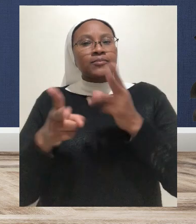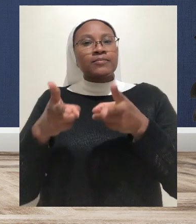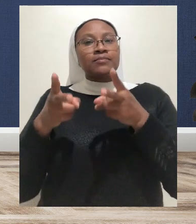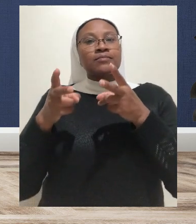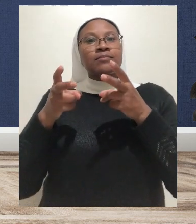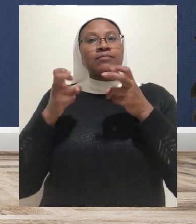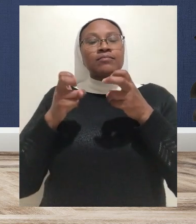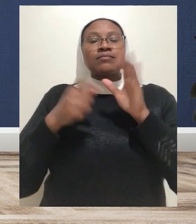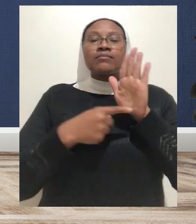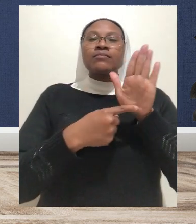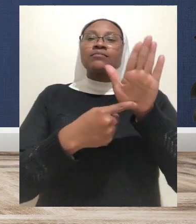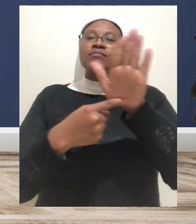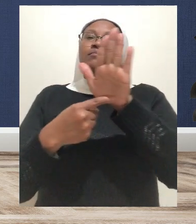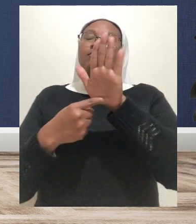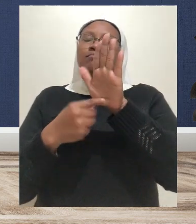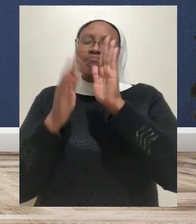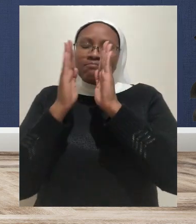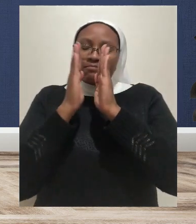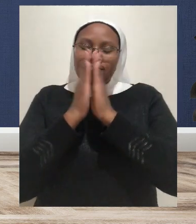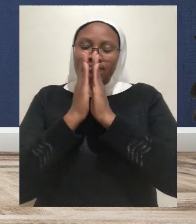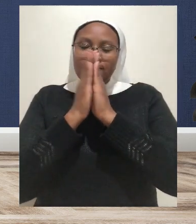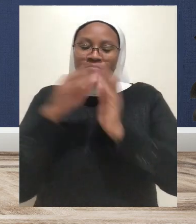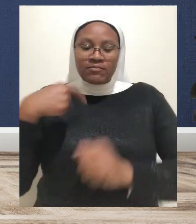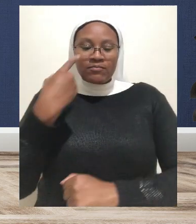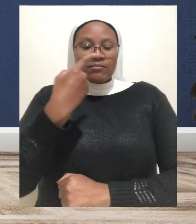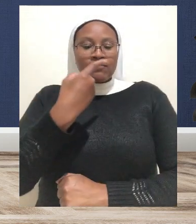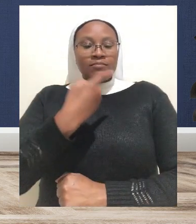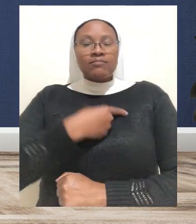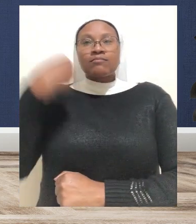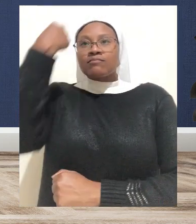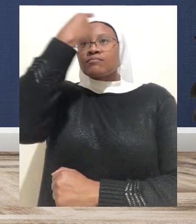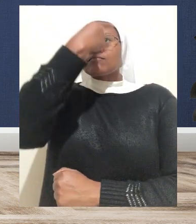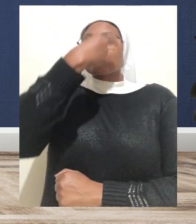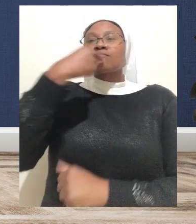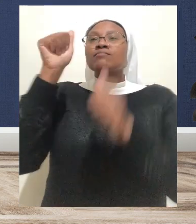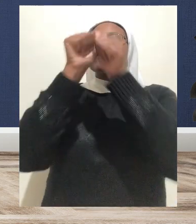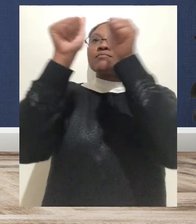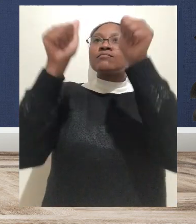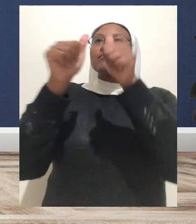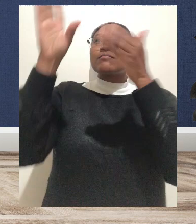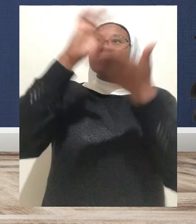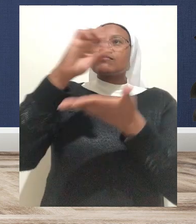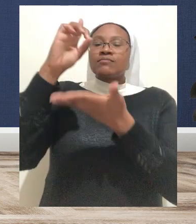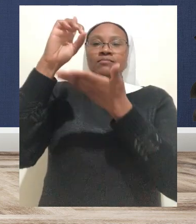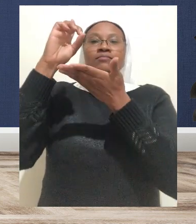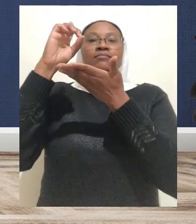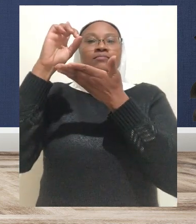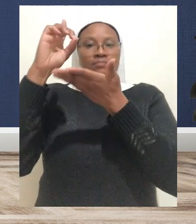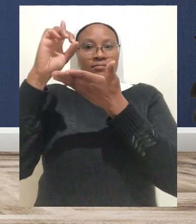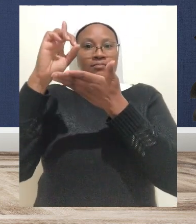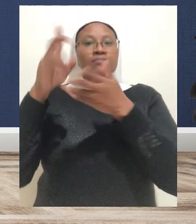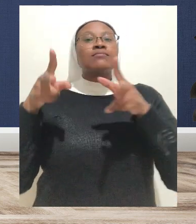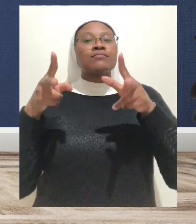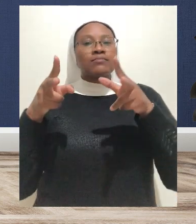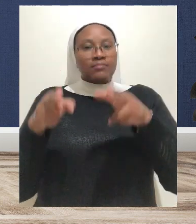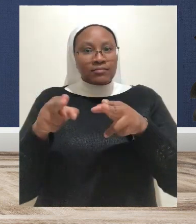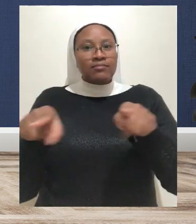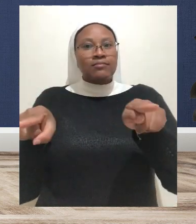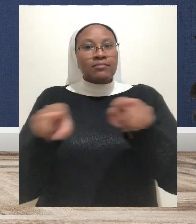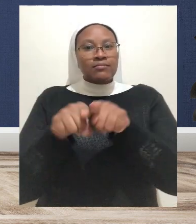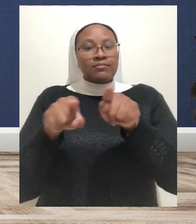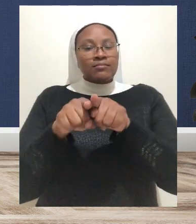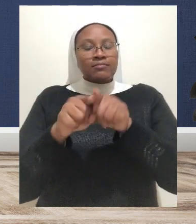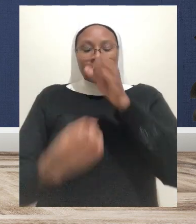aprofundada, veremos que ele nos leva a contemplar o nosso rosto à imagem de Deus. Assim